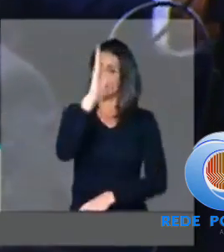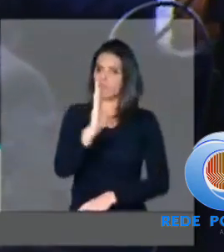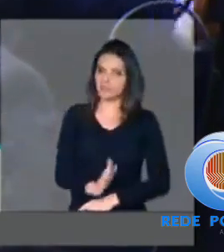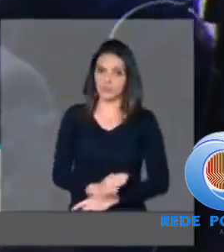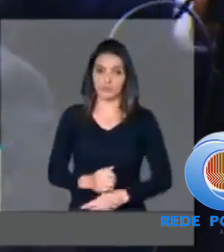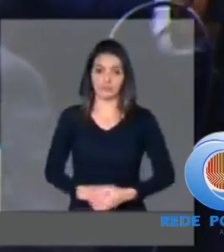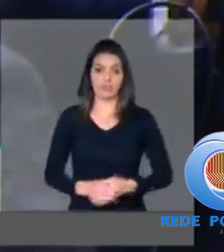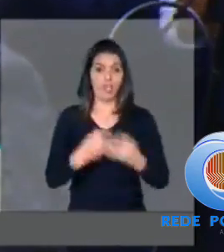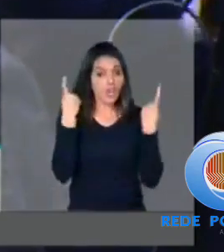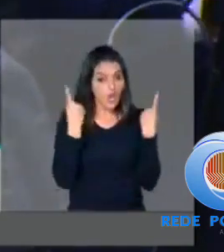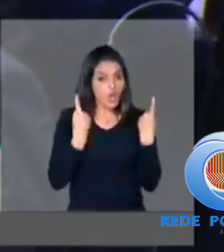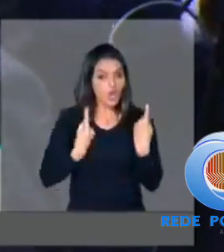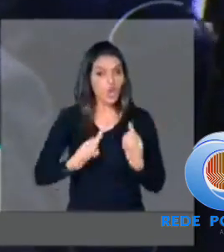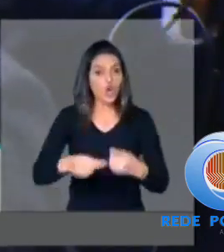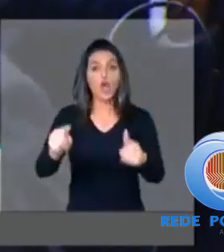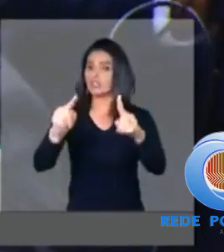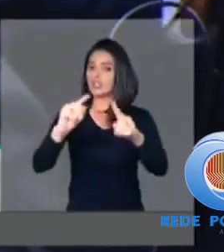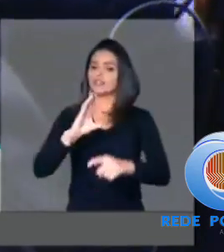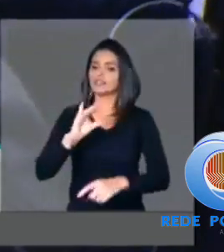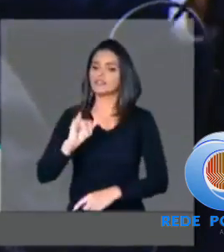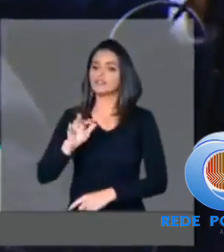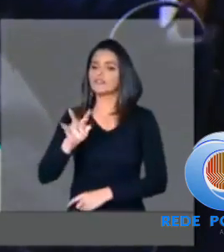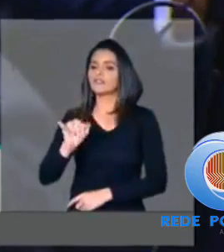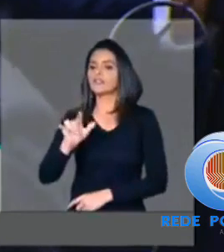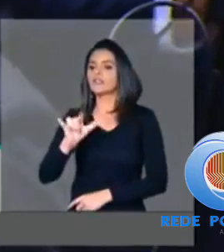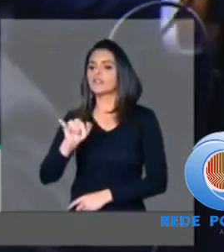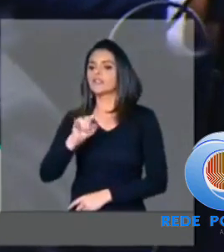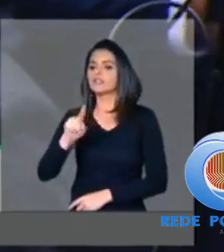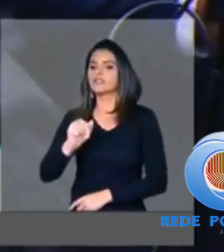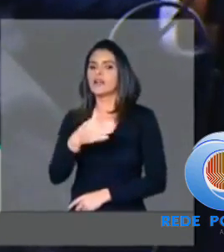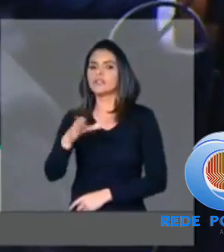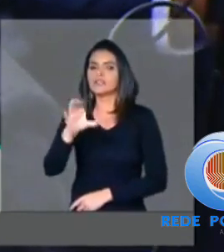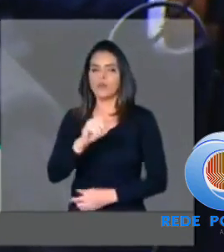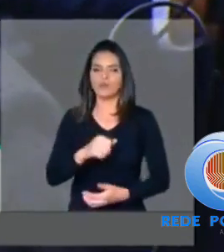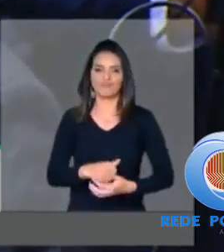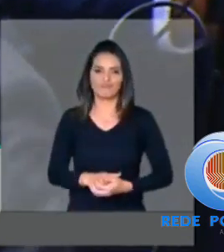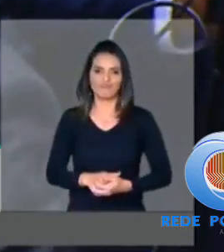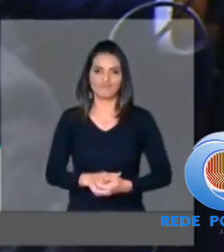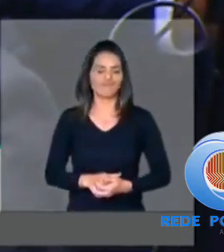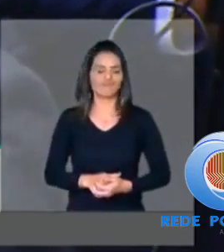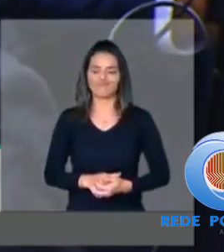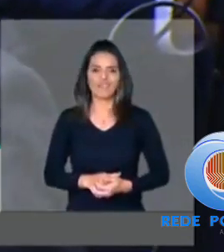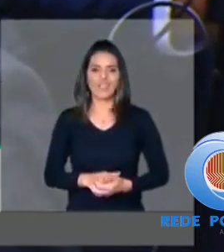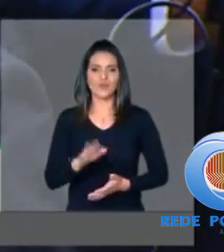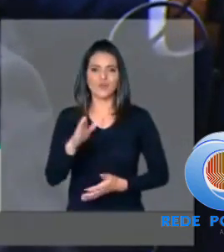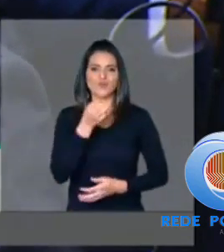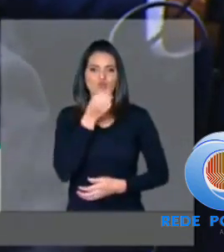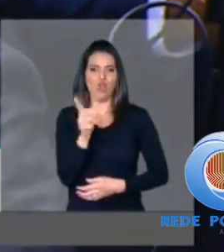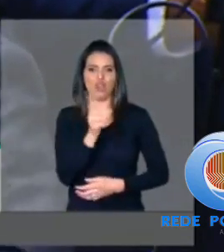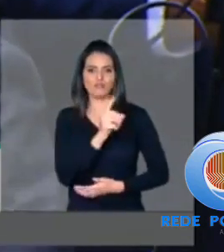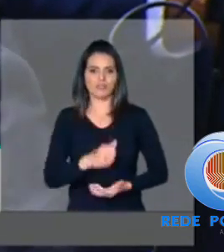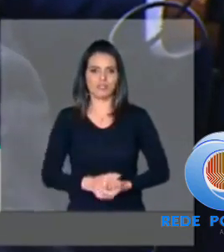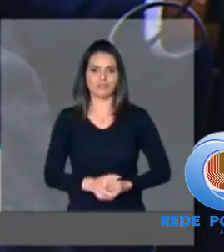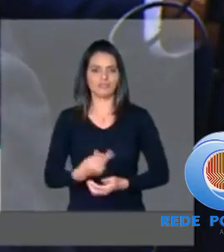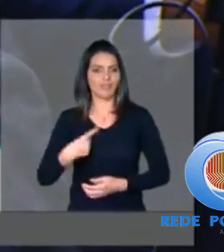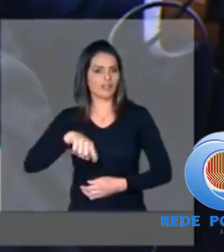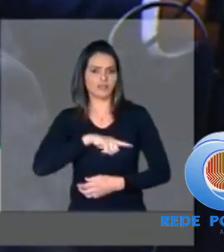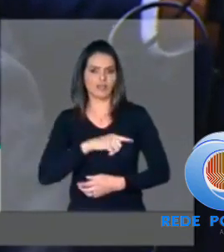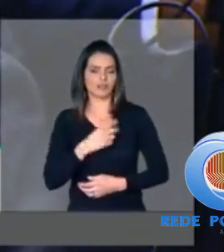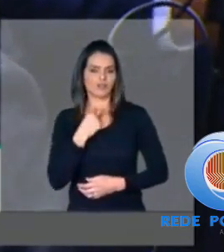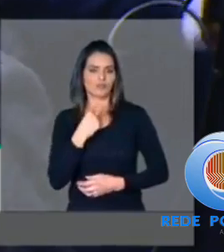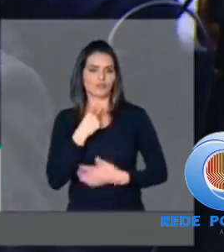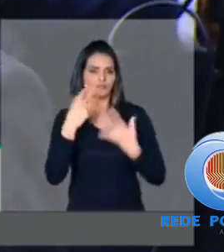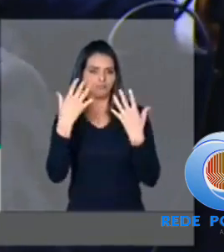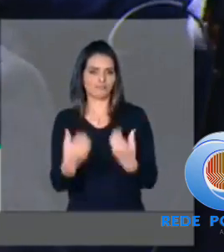anti-civilização. E é isso que nós não podemos aceitar. O PSOL segue em